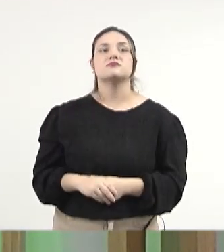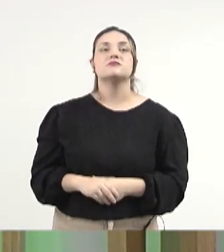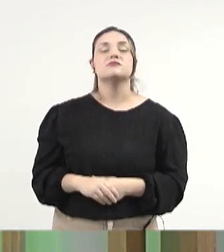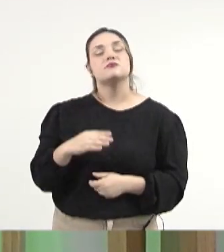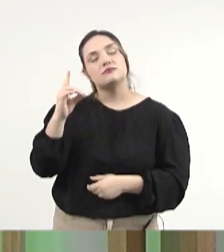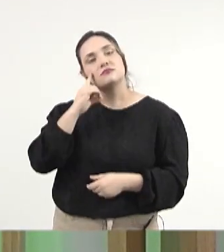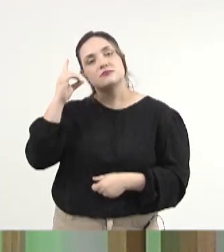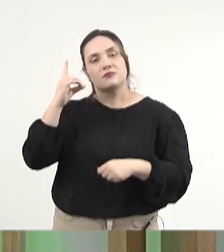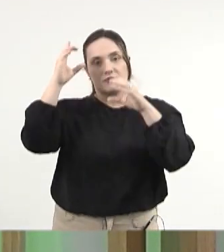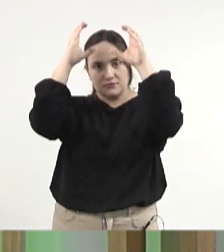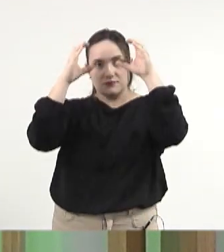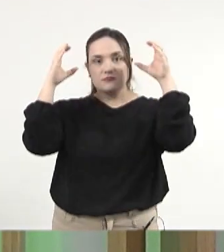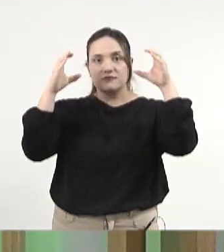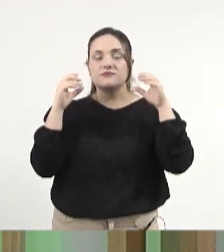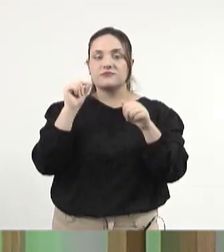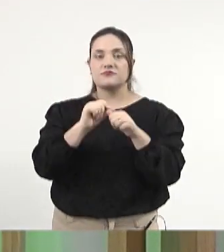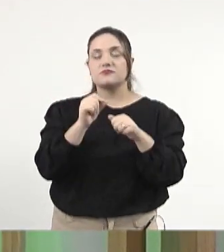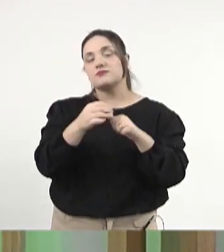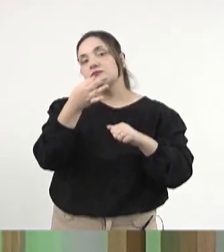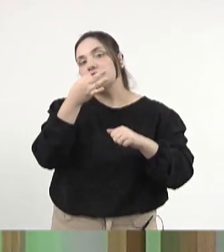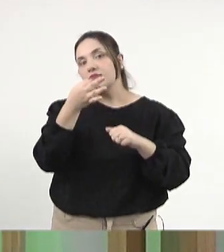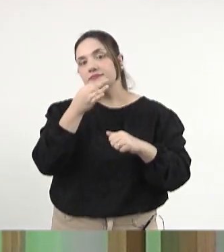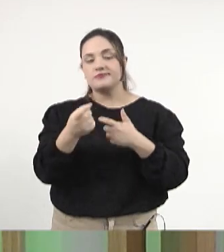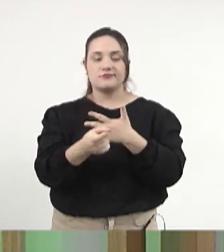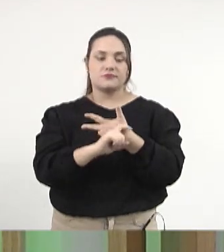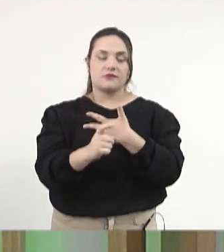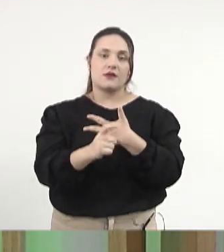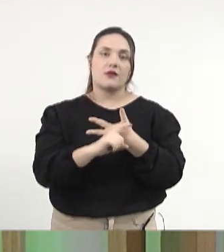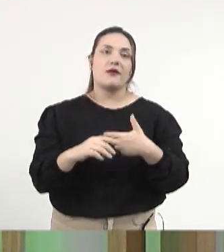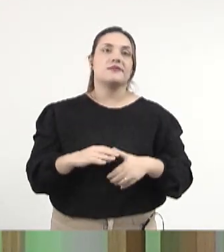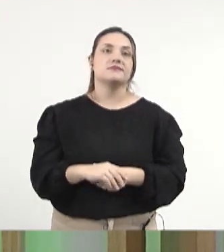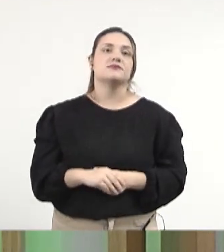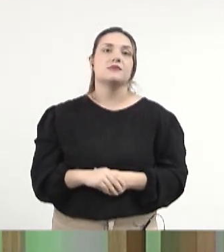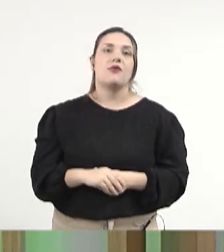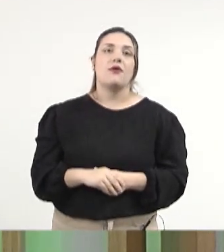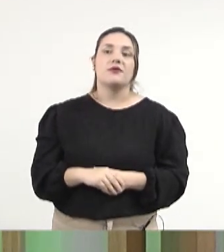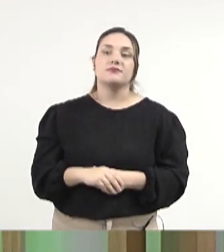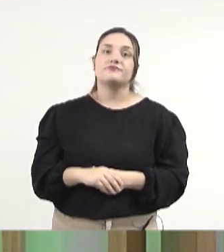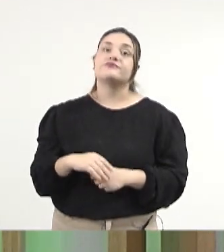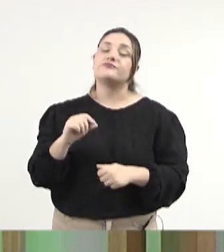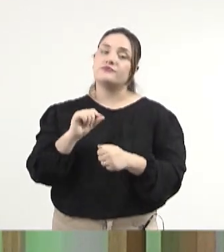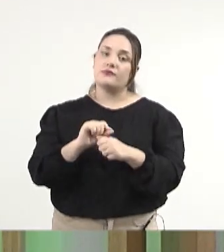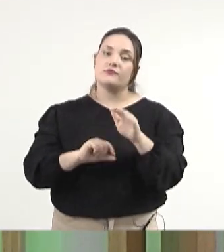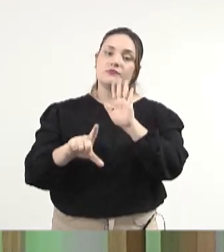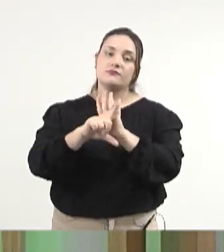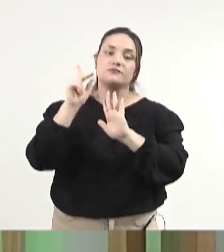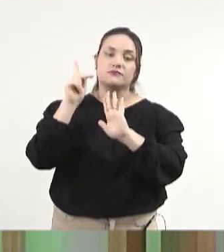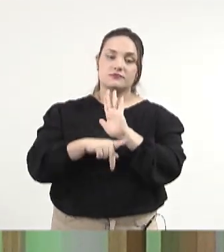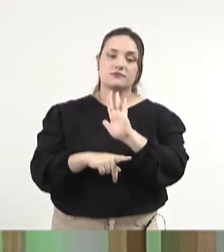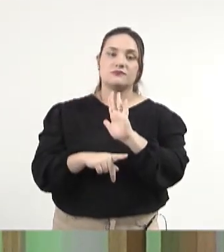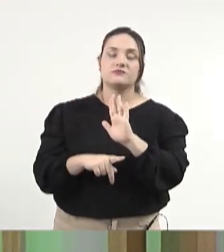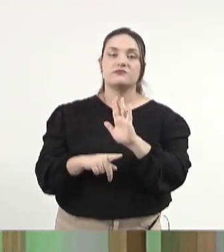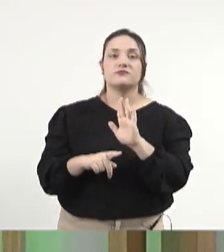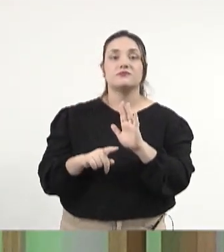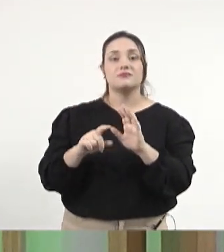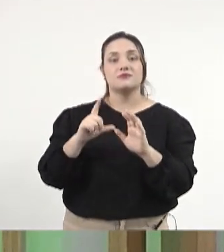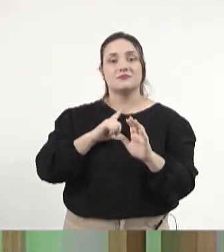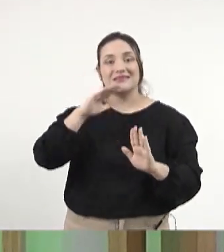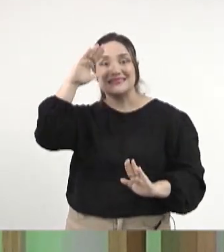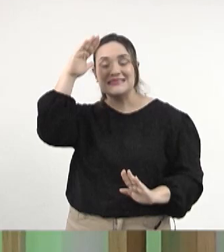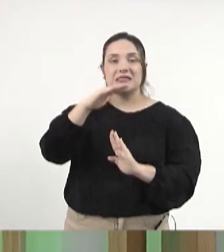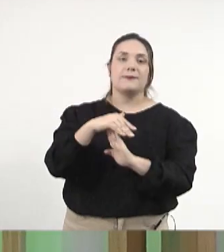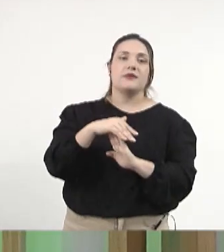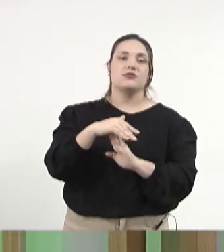O deputado Caravina, então, sugeriu ao Poder Executivo Estadual que encaminhe projeto de lei estabelecendo um limite